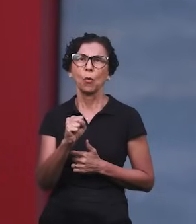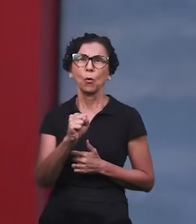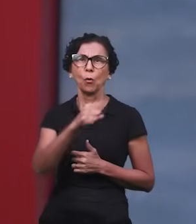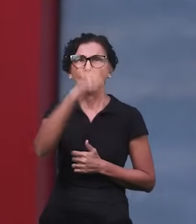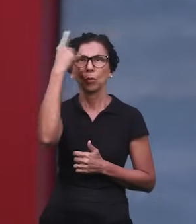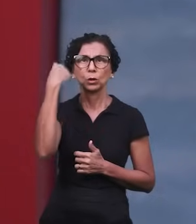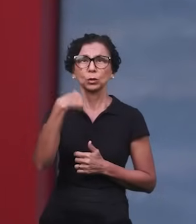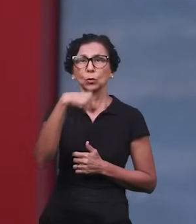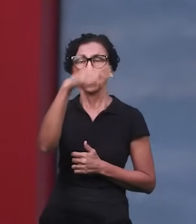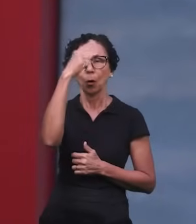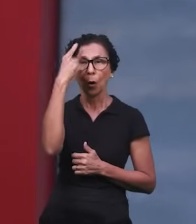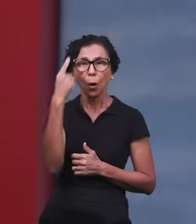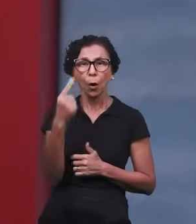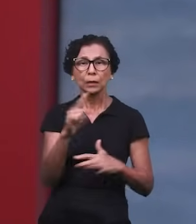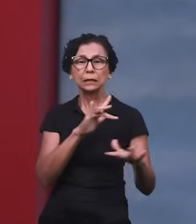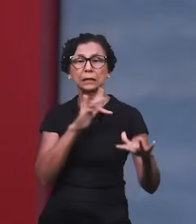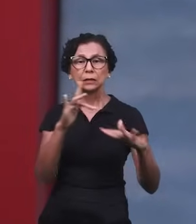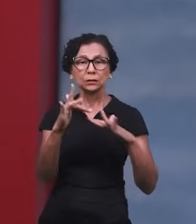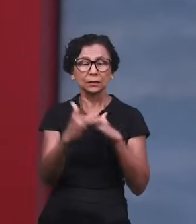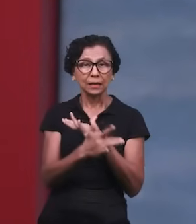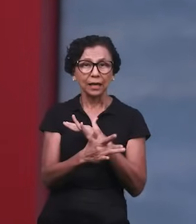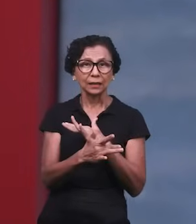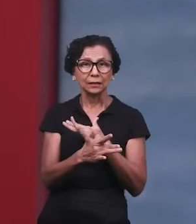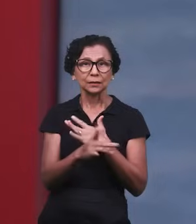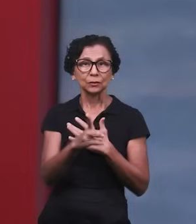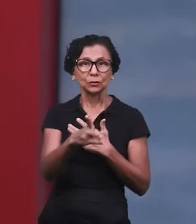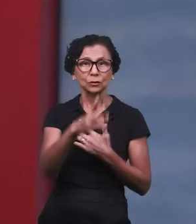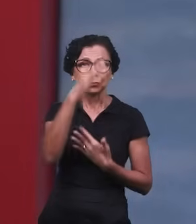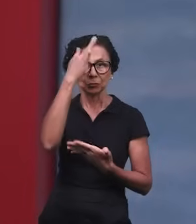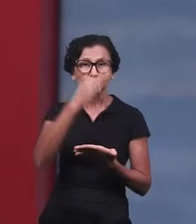de convívio com as redes sociais e mantém a fé?